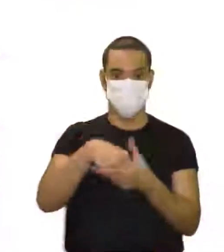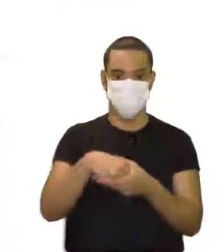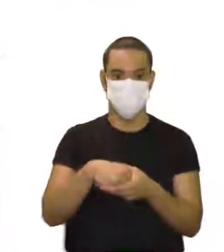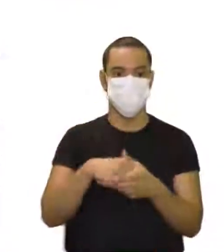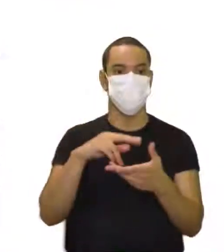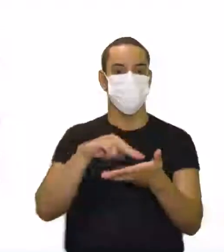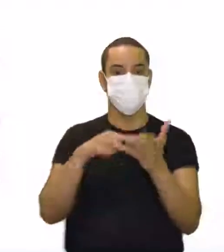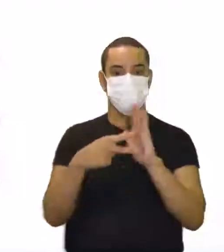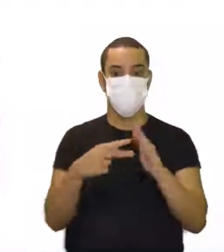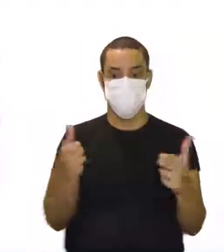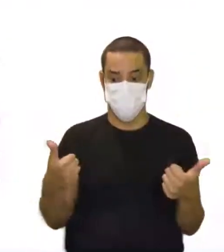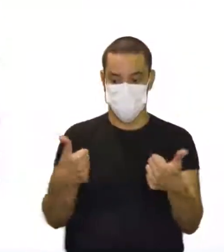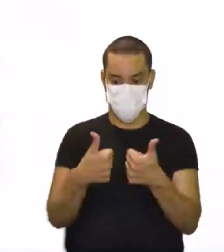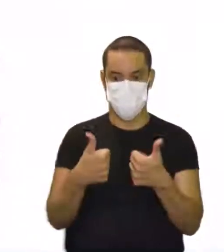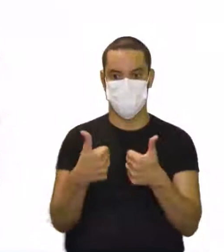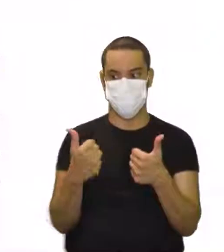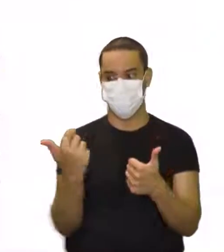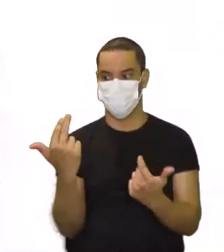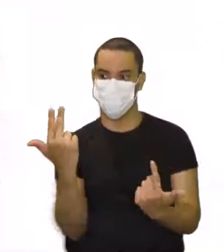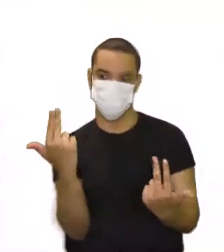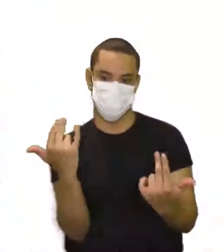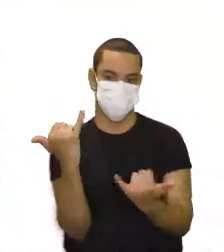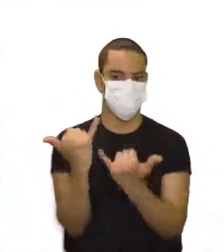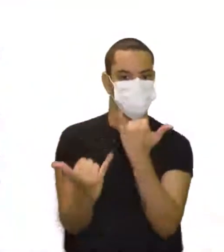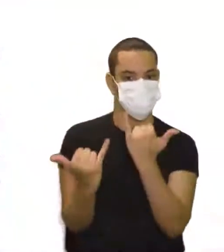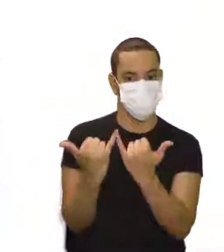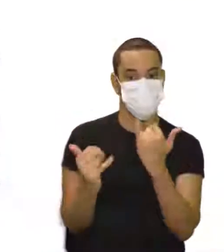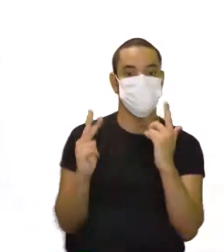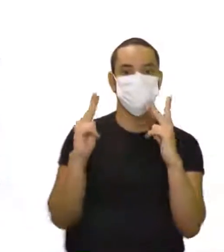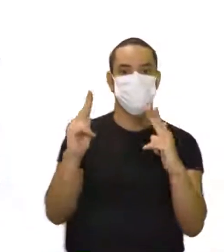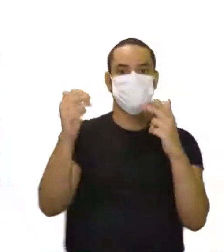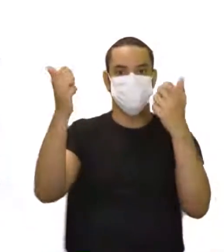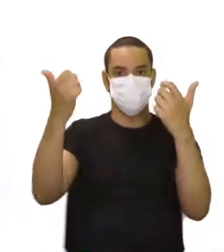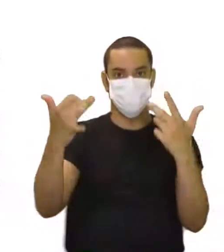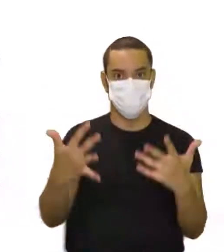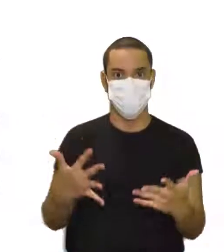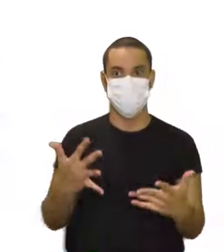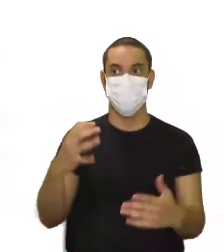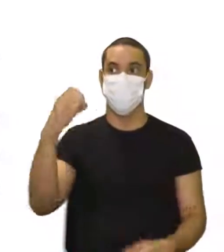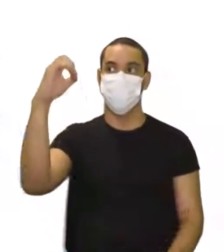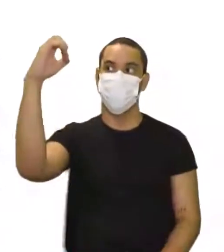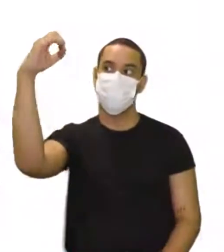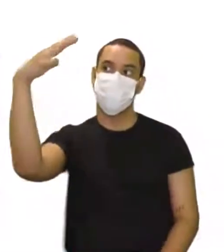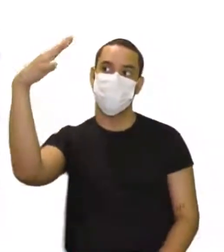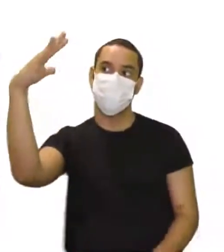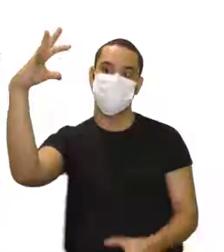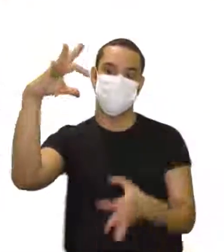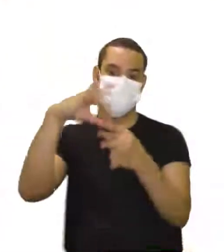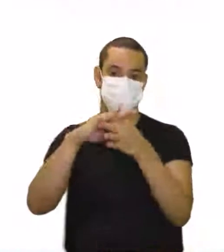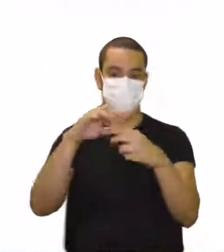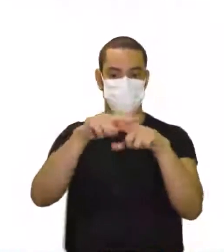são próximas, o que eu acabei de falar, de quem? Da velocidade da luz no vácuo.